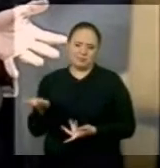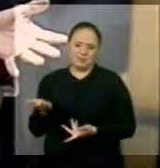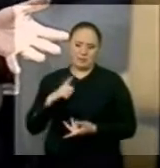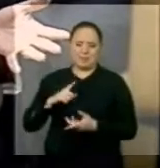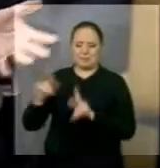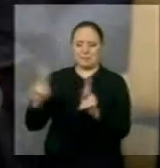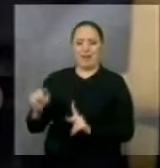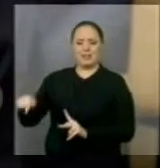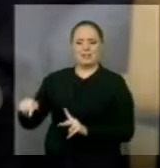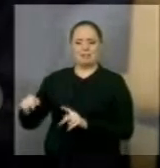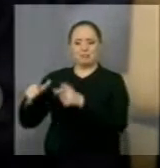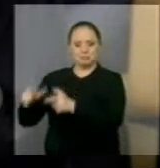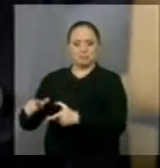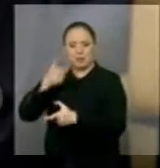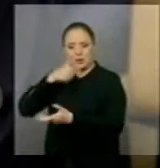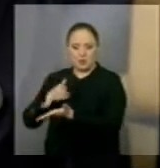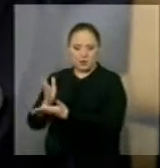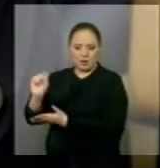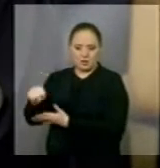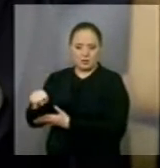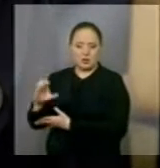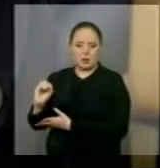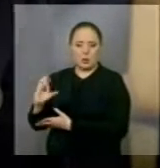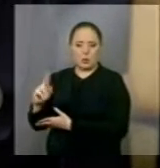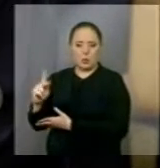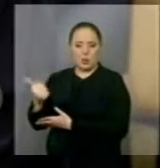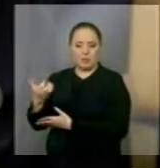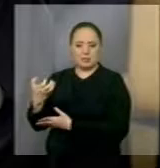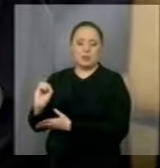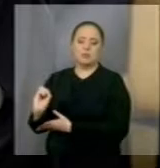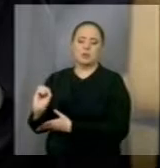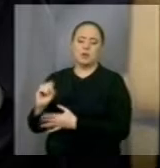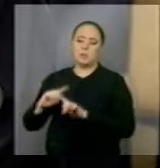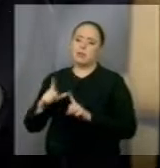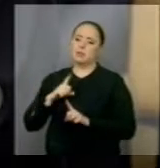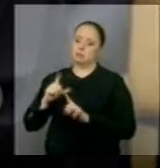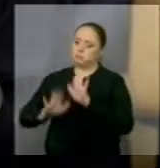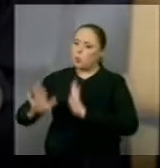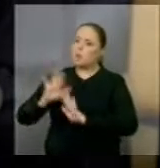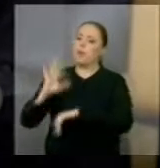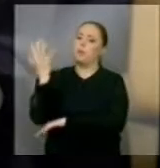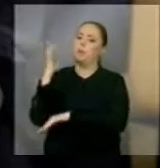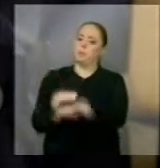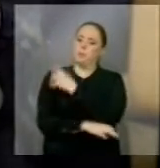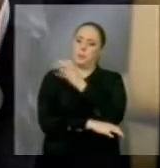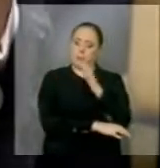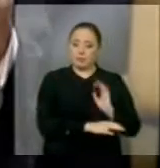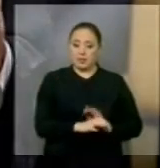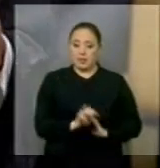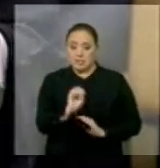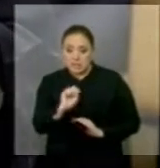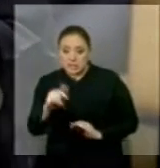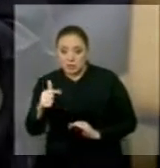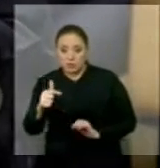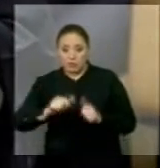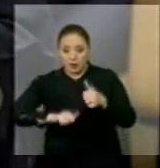nesse ambiente, para regularizar sim essas ocupações, não sem a cautela também com o meio ambiente. A ausência de vistoria